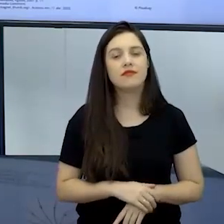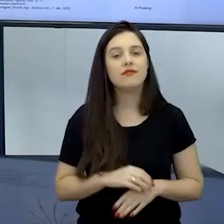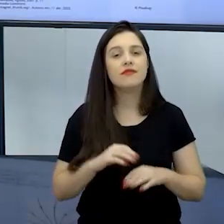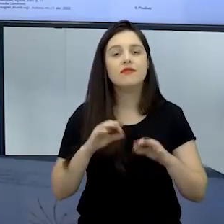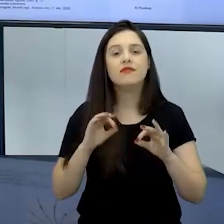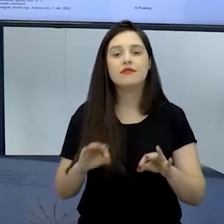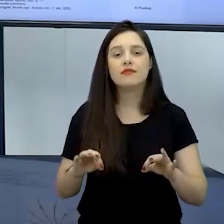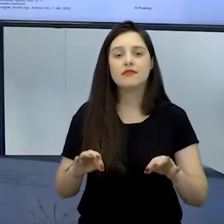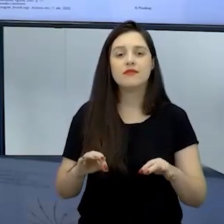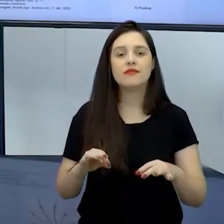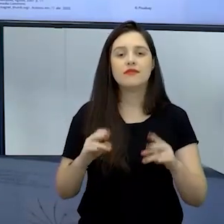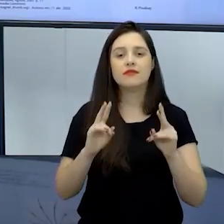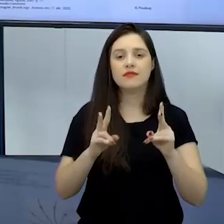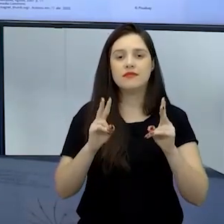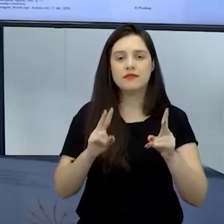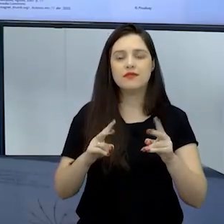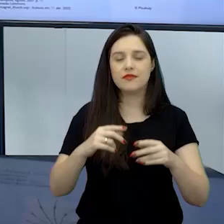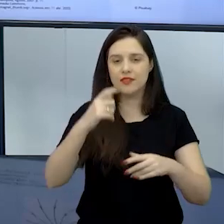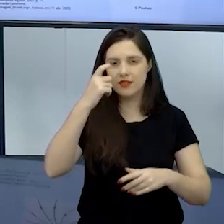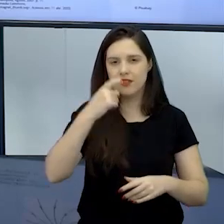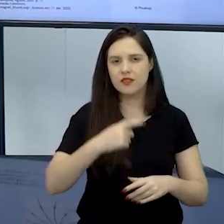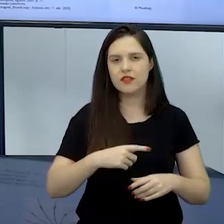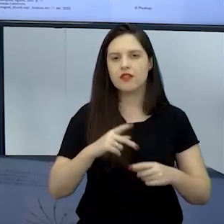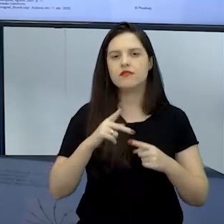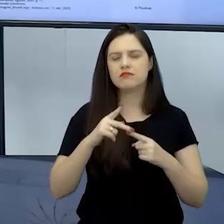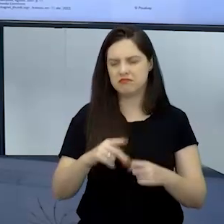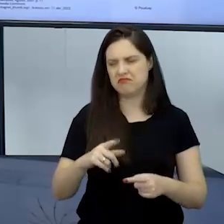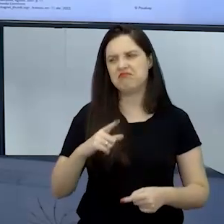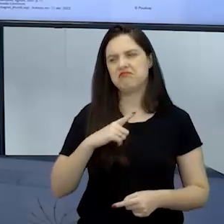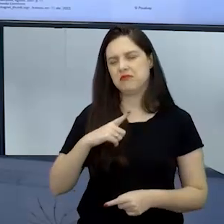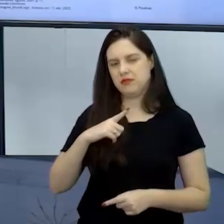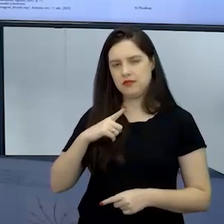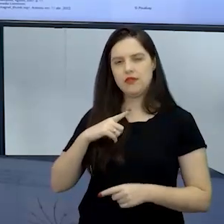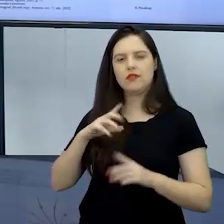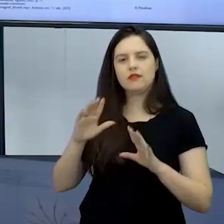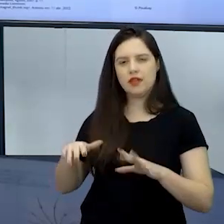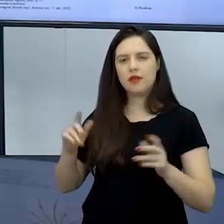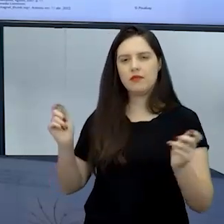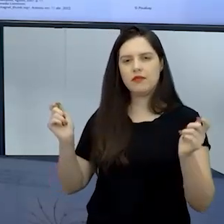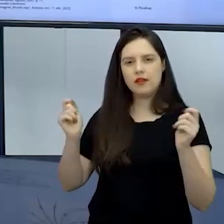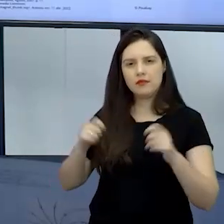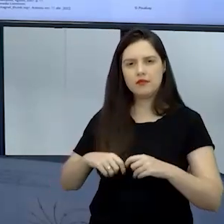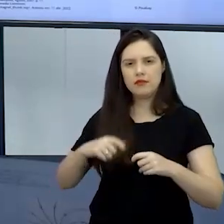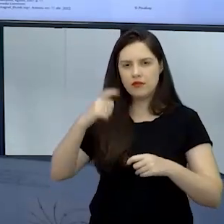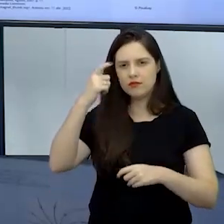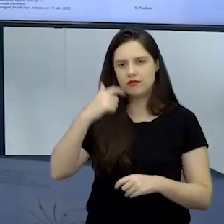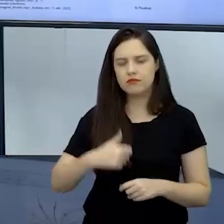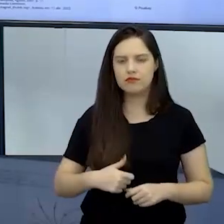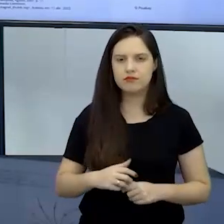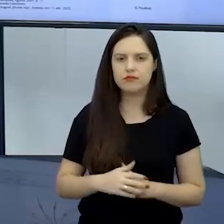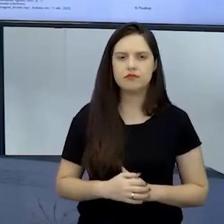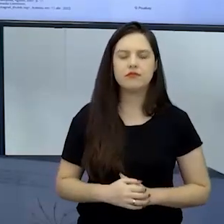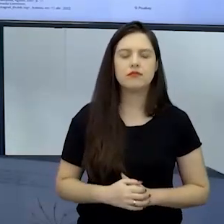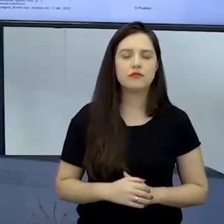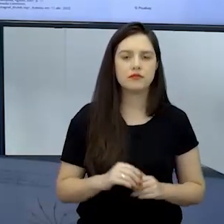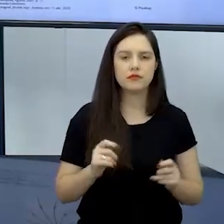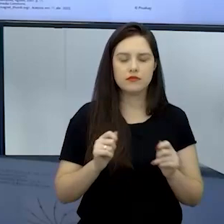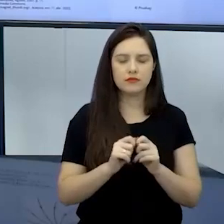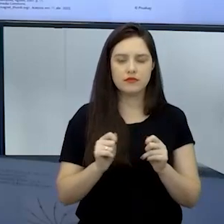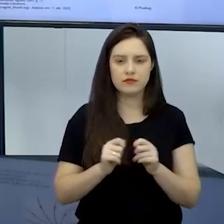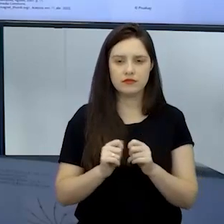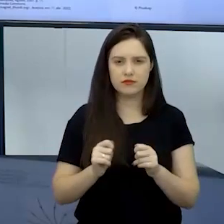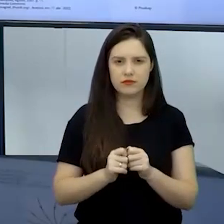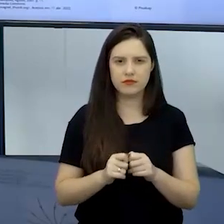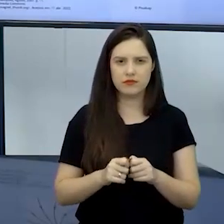existe o campo gravitacional? Existe. Existe. É a gravidade, né? É o que atua aqui, ó. Então é a gravidade que atua.